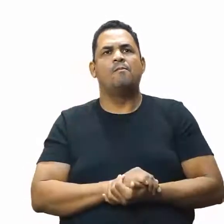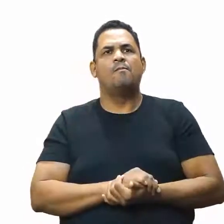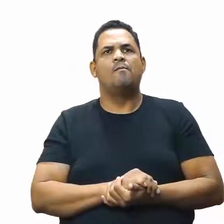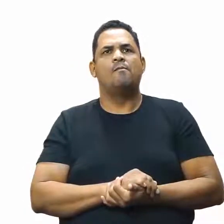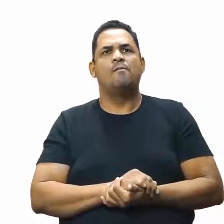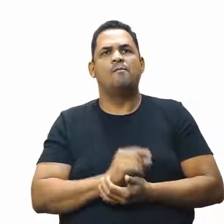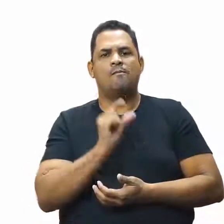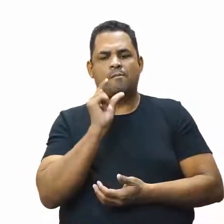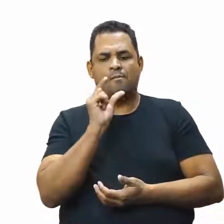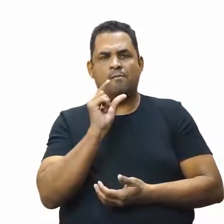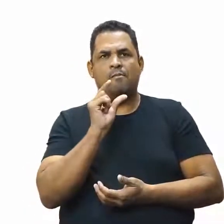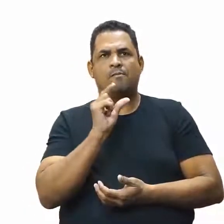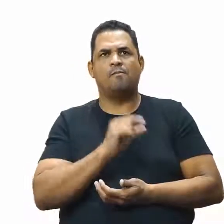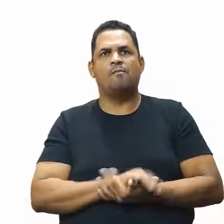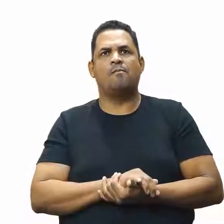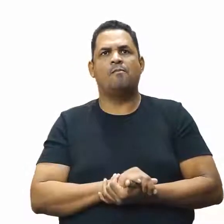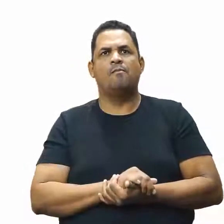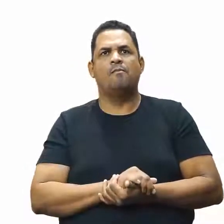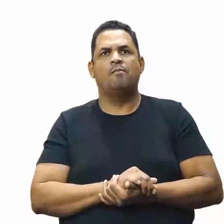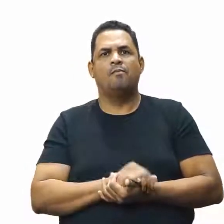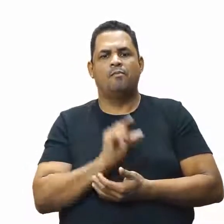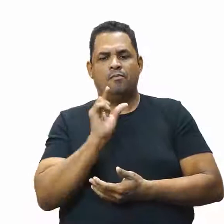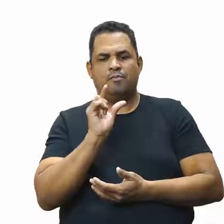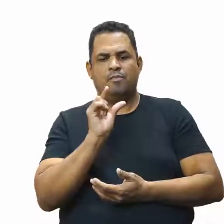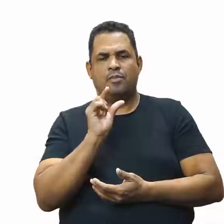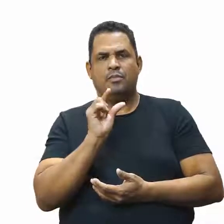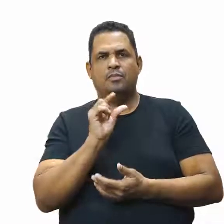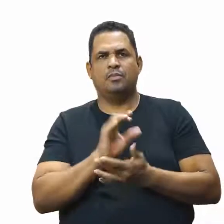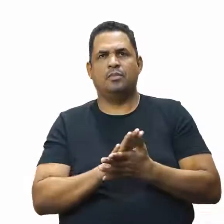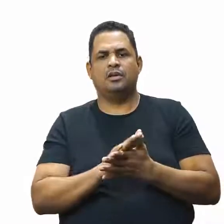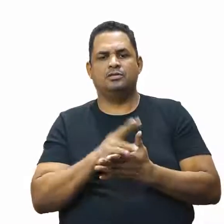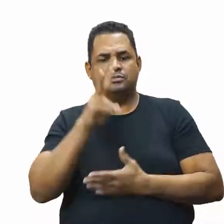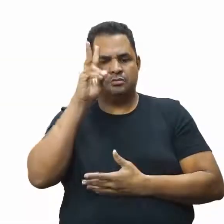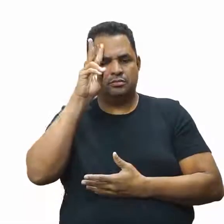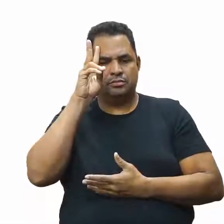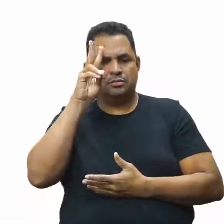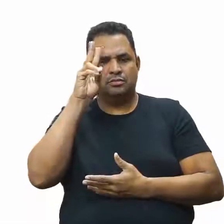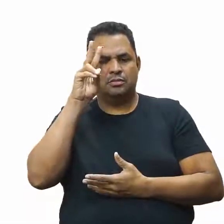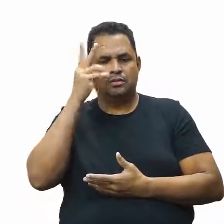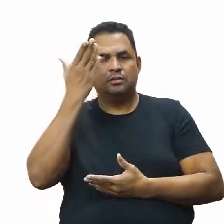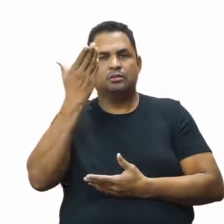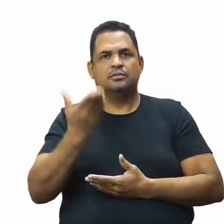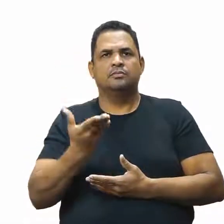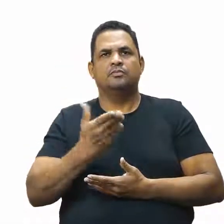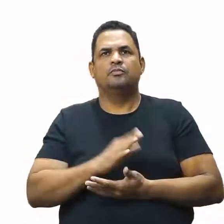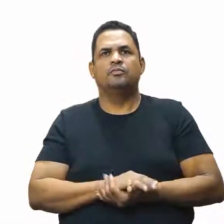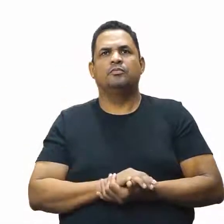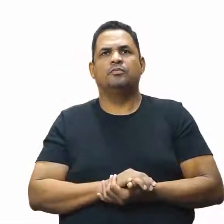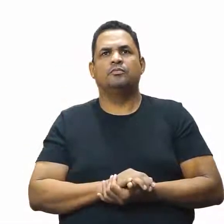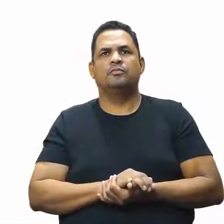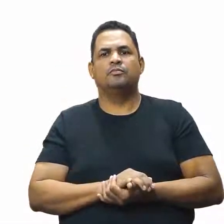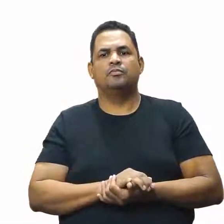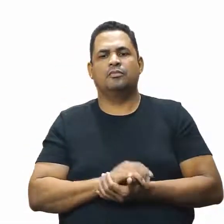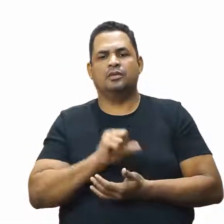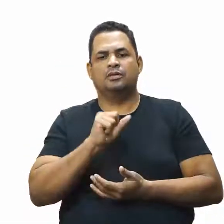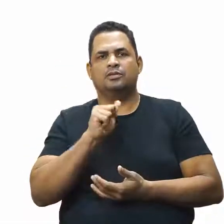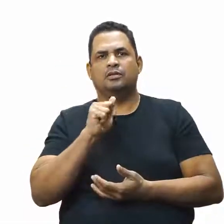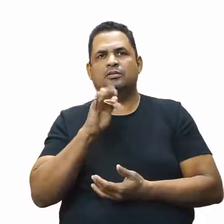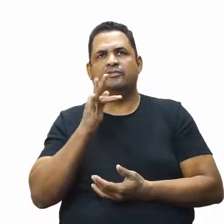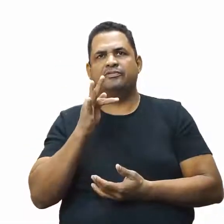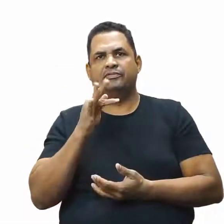a palavra, né, a abreviatura, vamos sempre recordar, relembrar, a abreviatura de